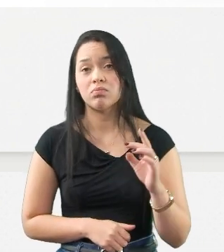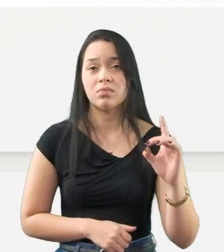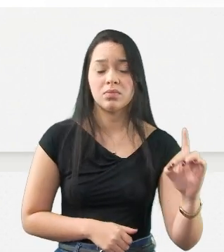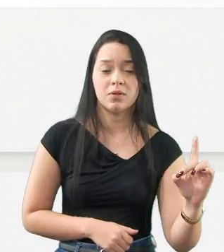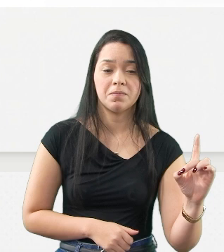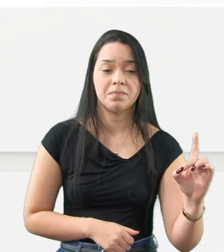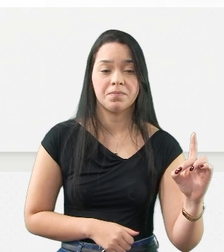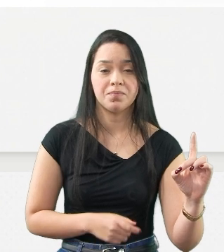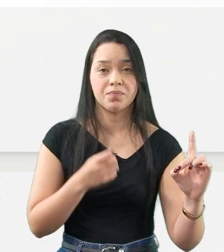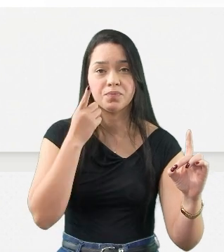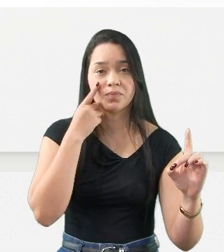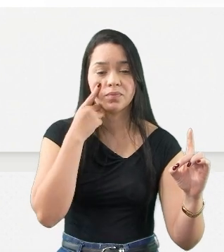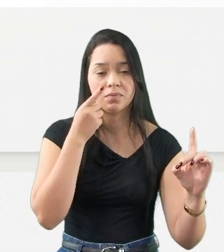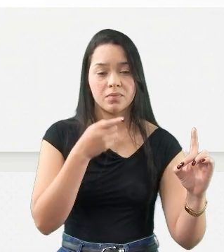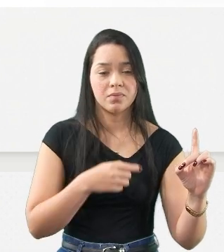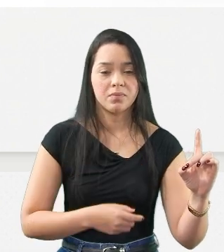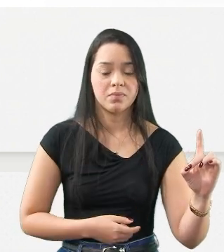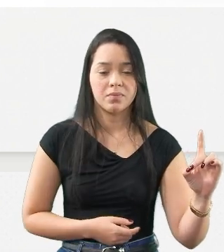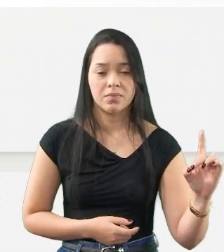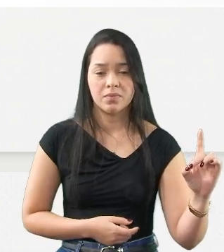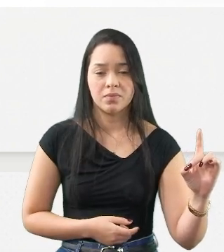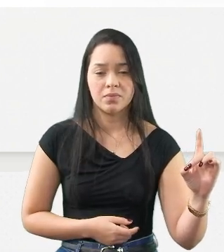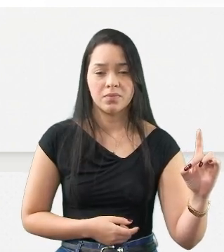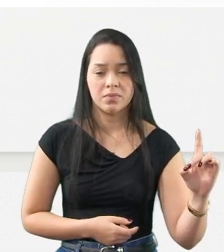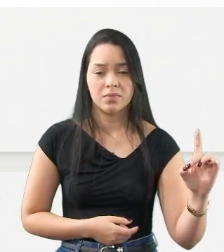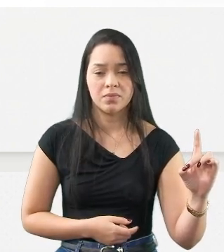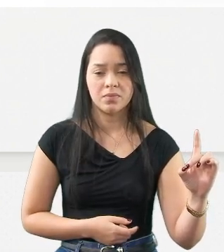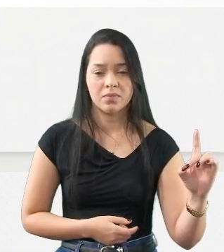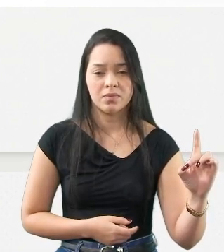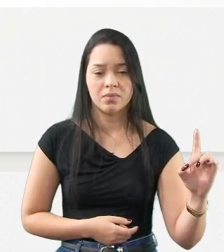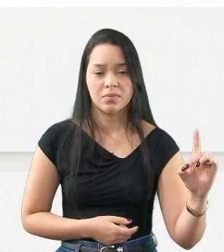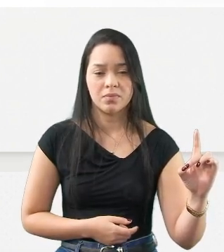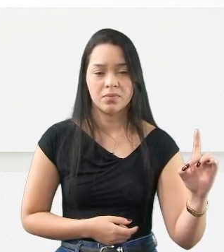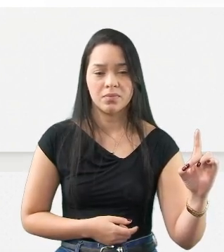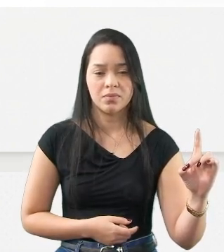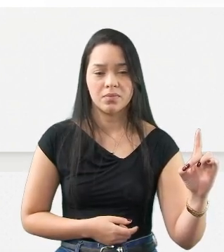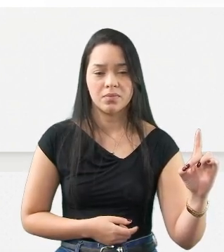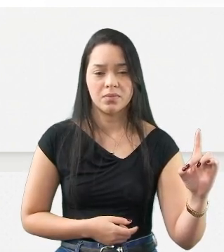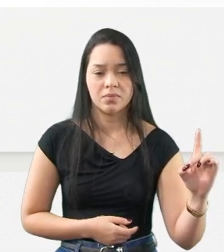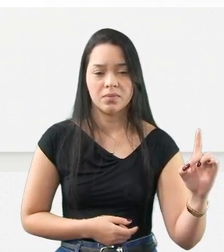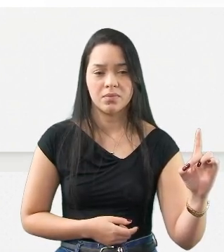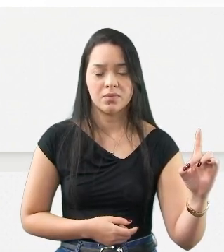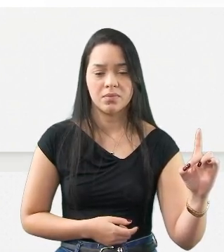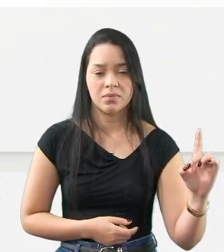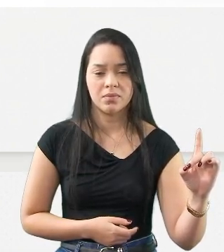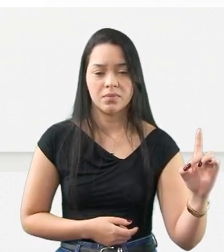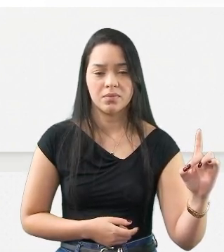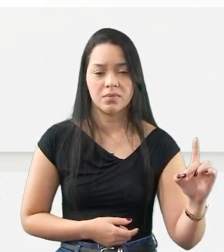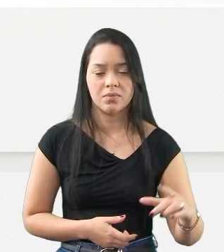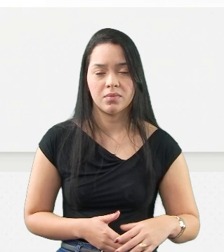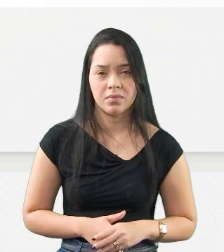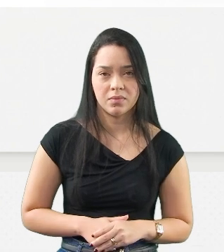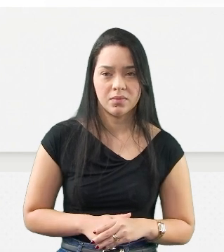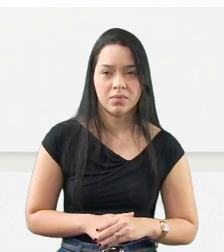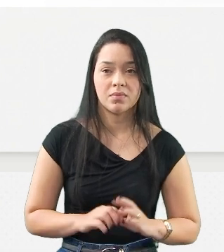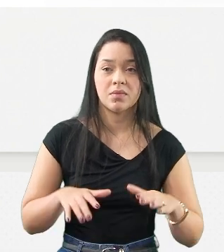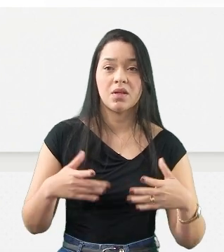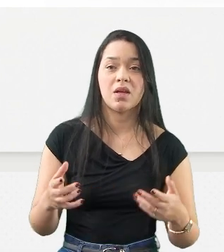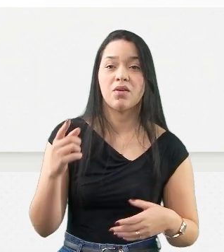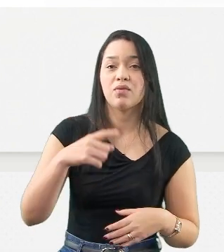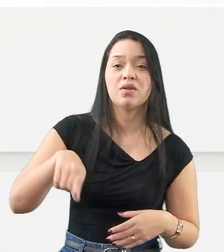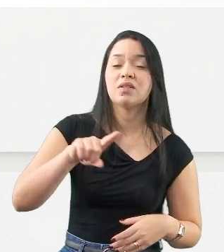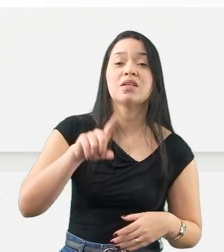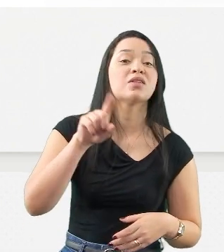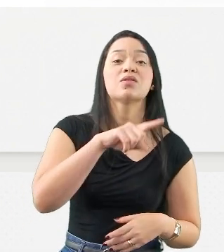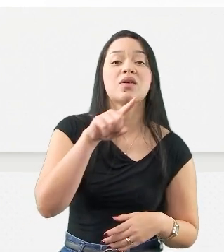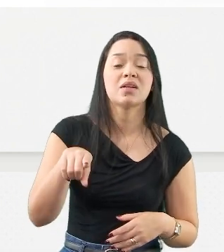A literatura cria uma nova realidade sem considerar a identidade cultural existente. E aí, o que é que vocês